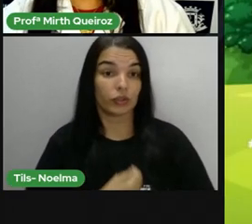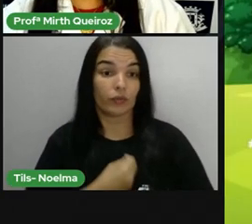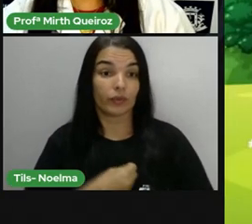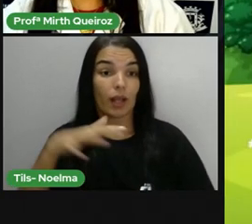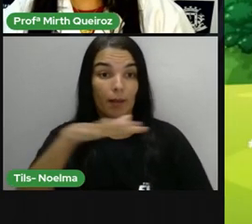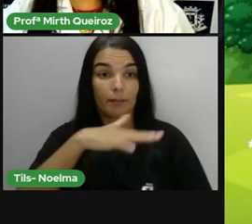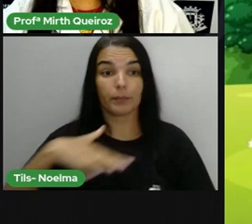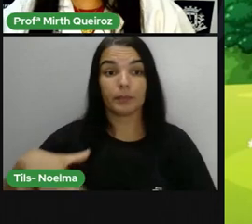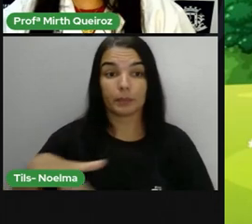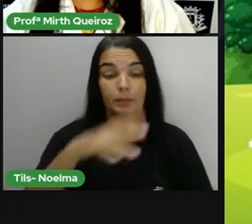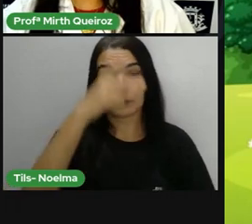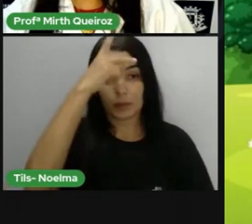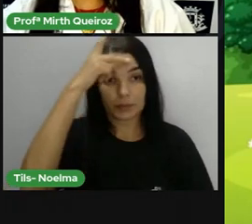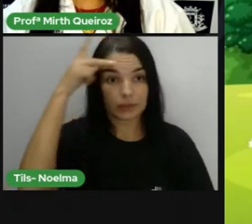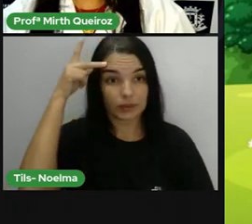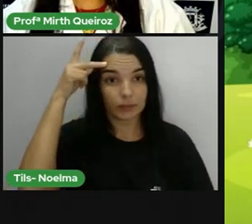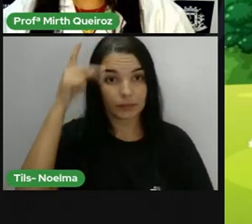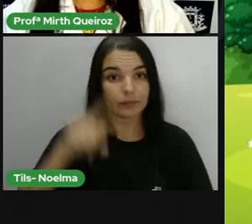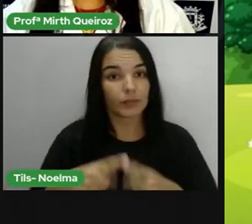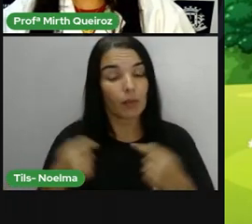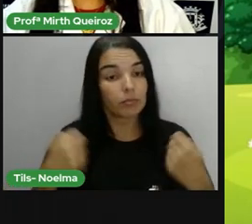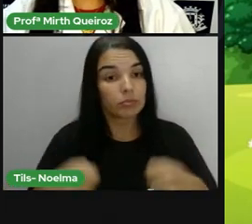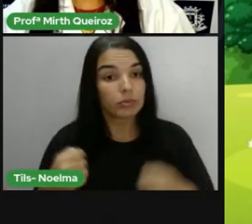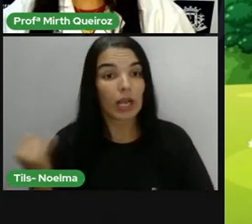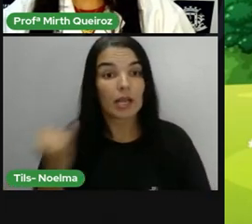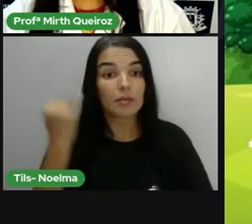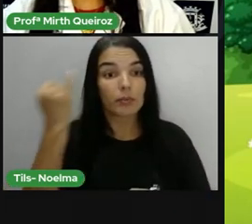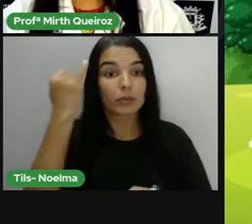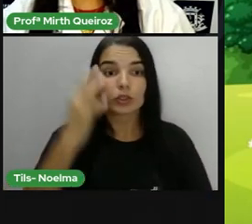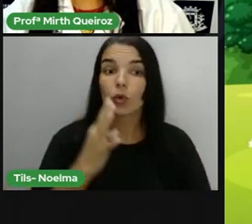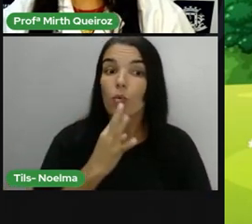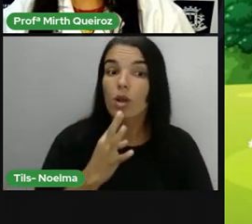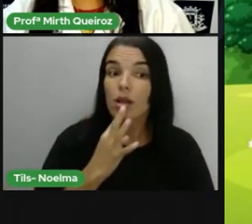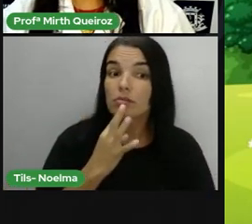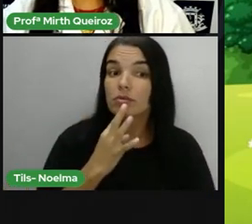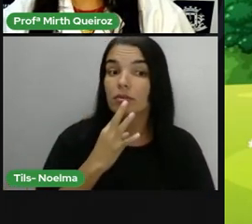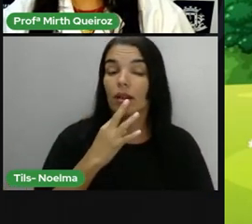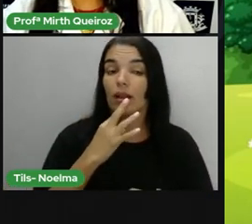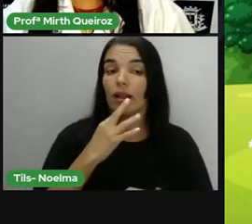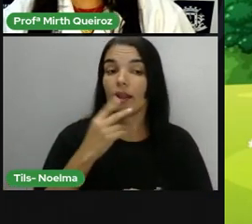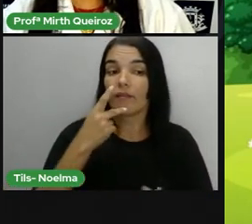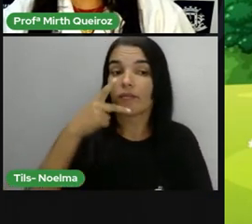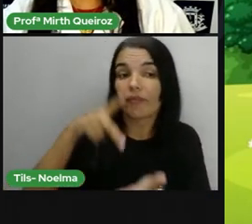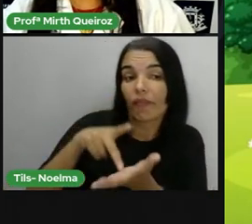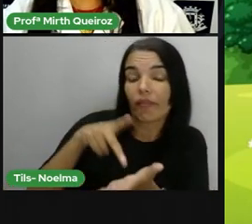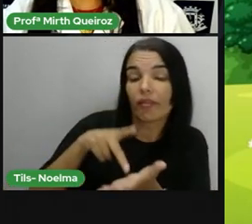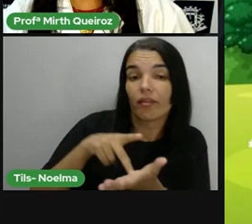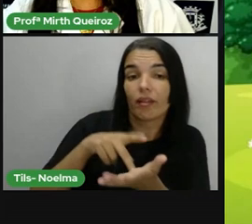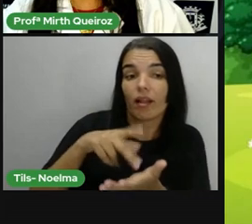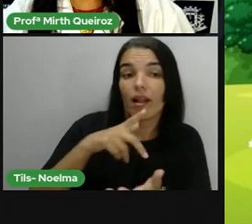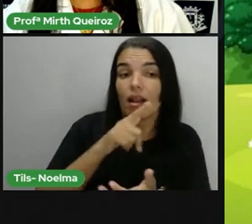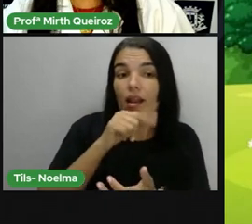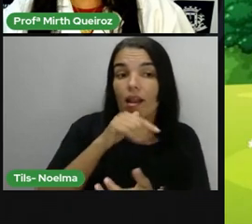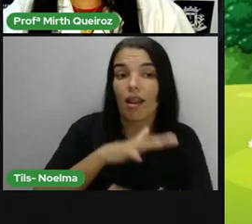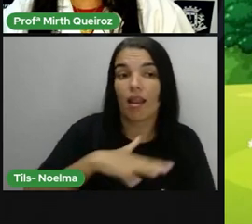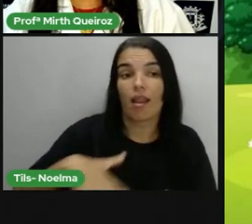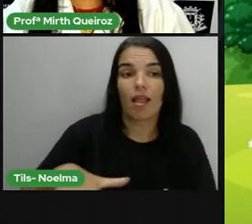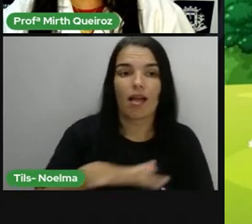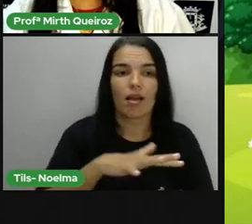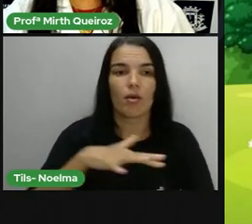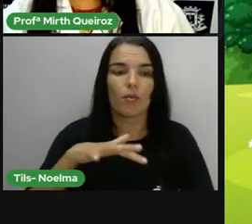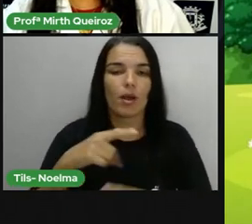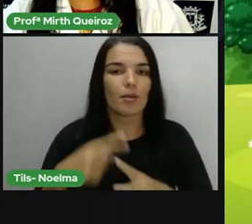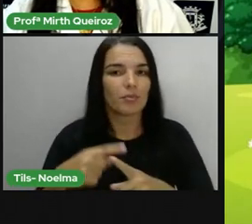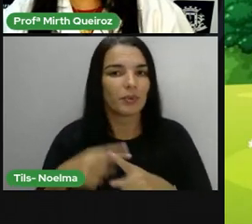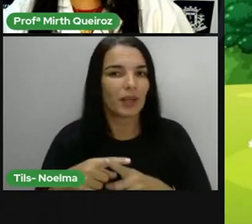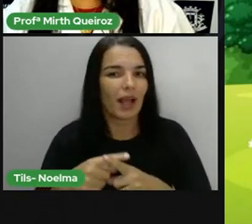é fundamental conhecermos a realidade das lagoas existentes em Feira de Santana. Boa parte delas extintas